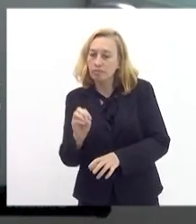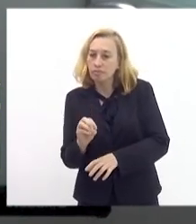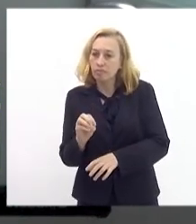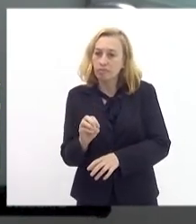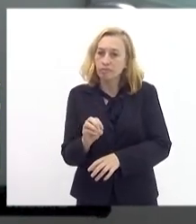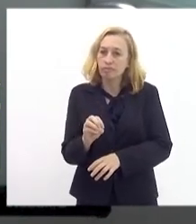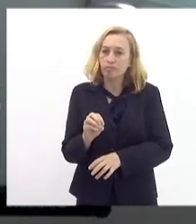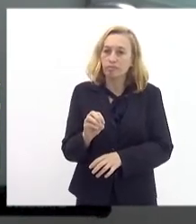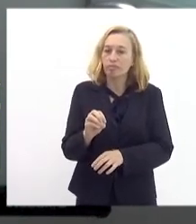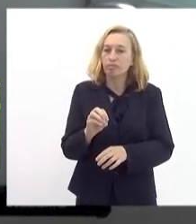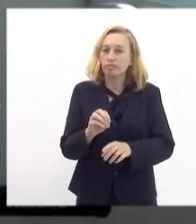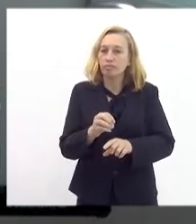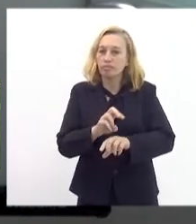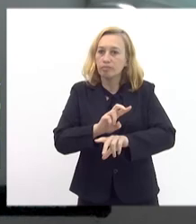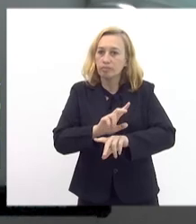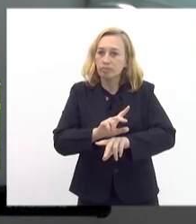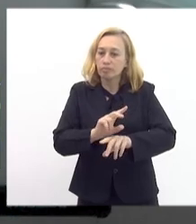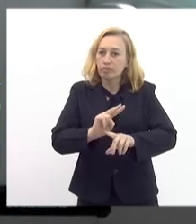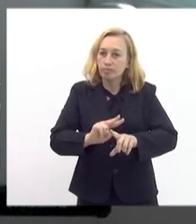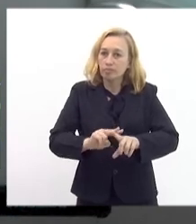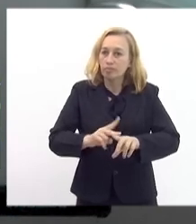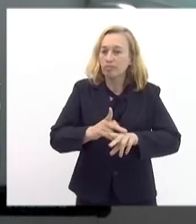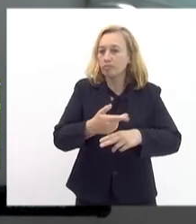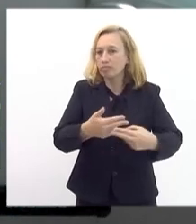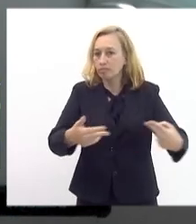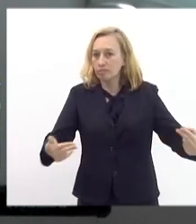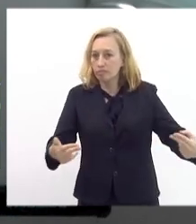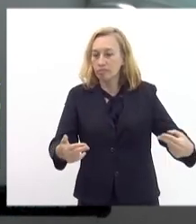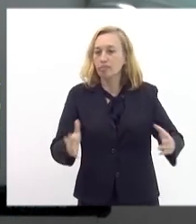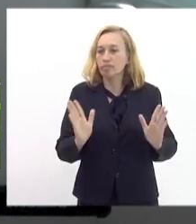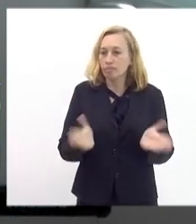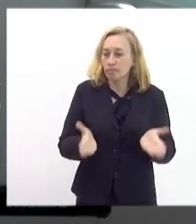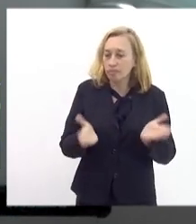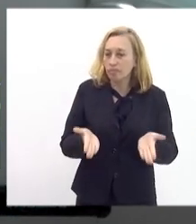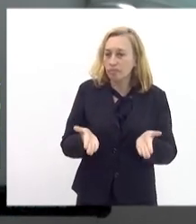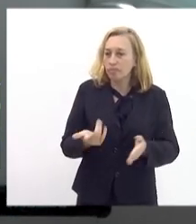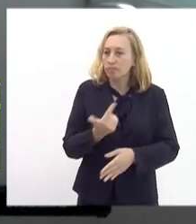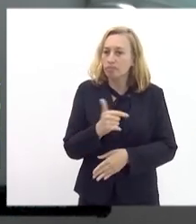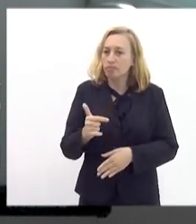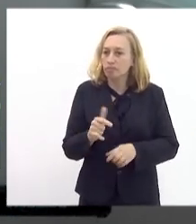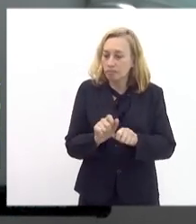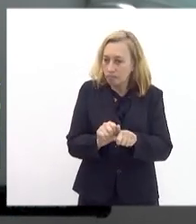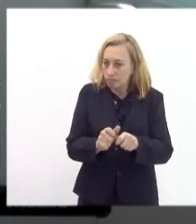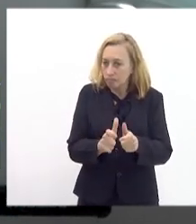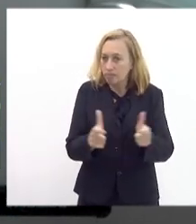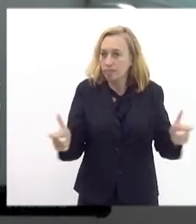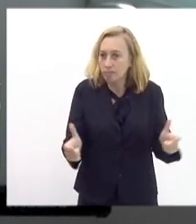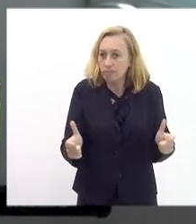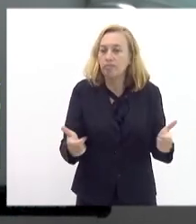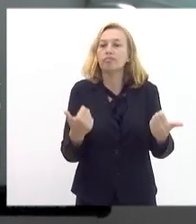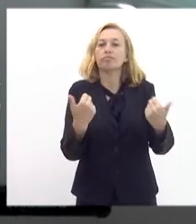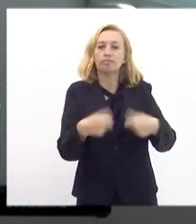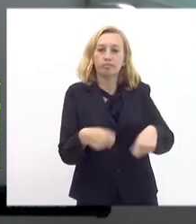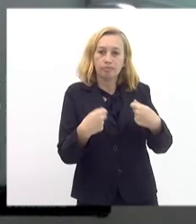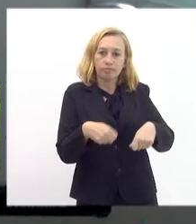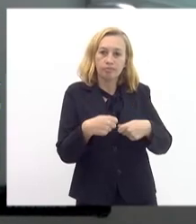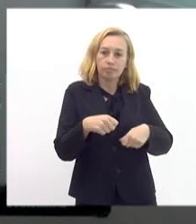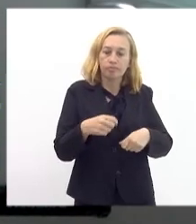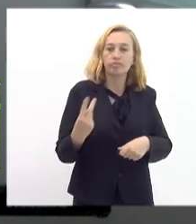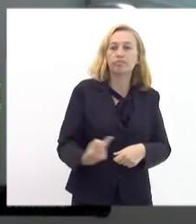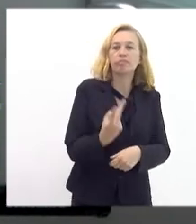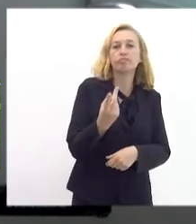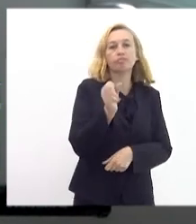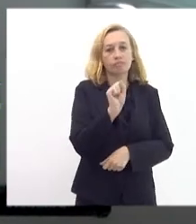reservatórios plurianuais Hoje os nossos reservatórios já não tem essa abrangência então eles precisam ser